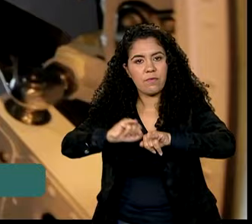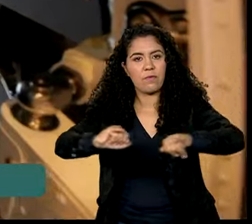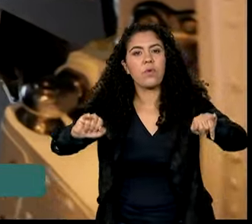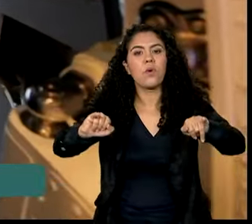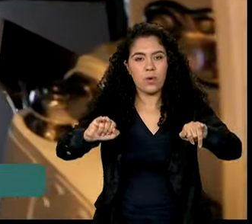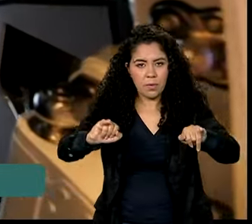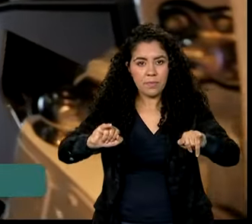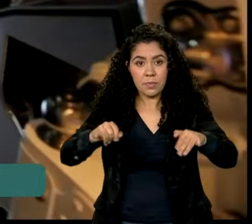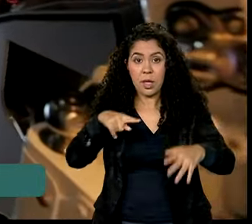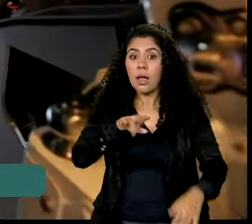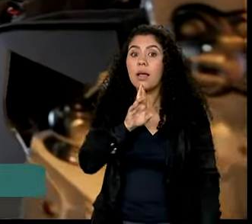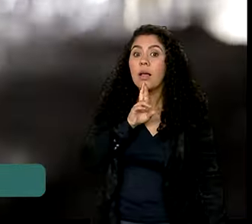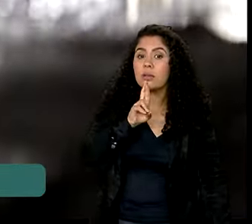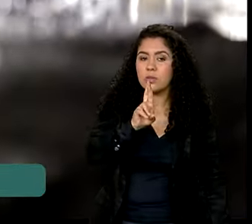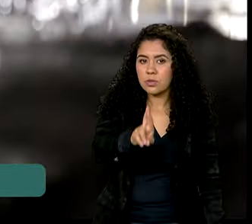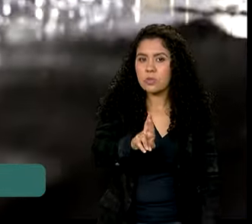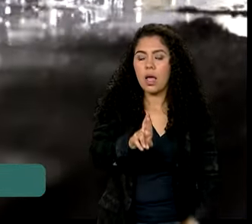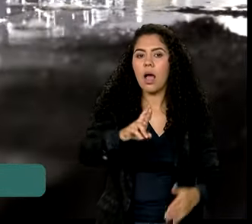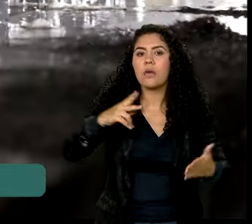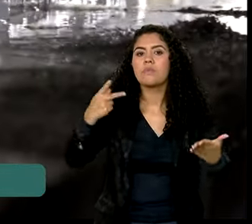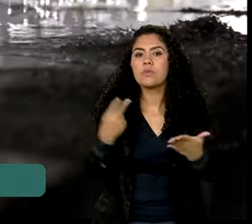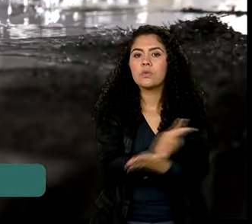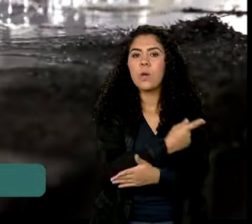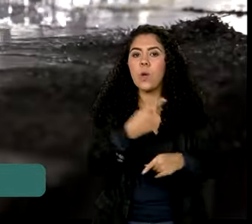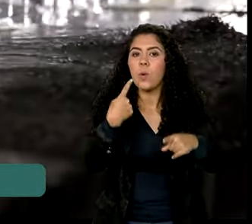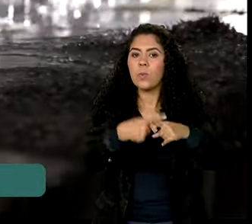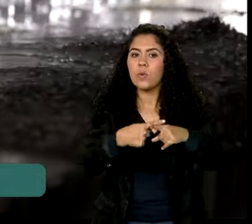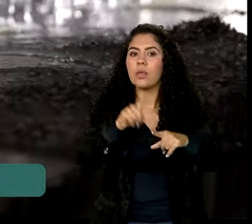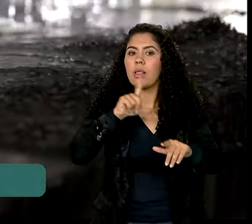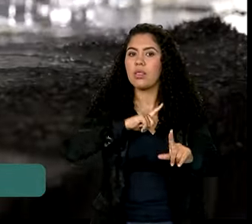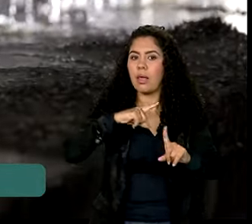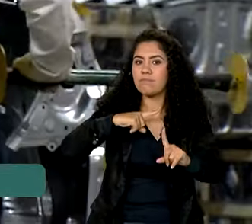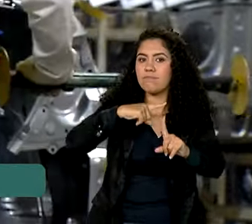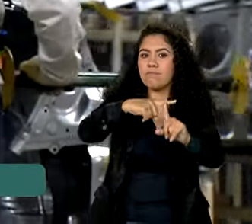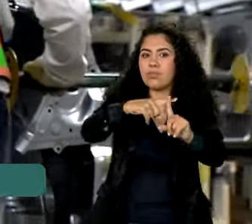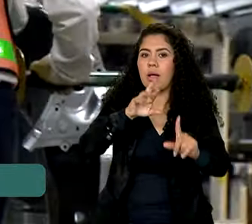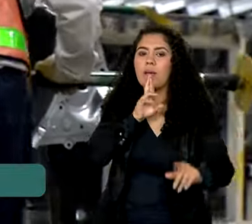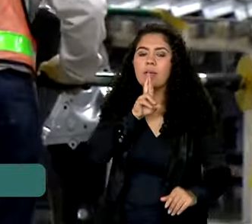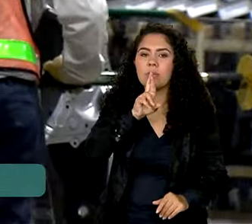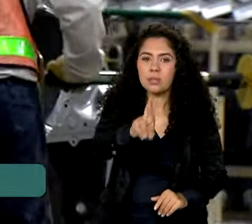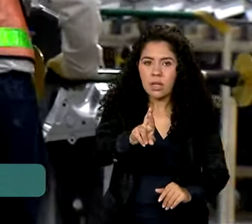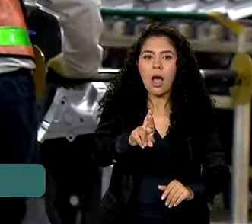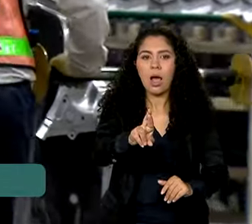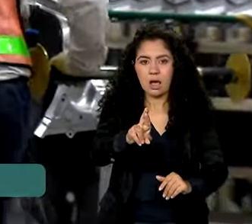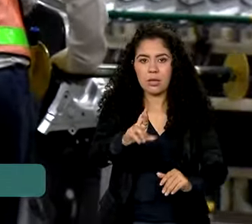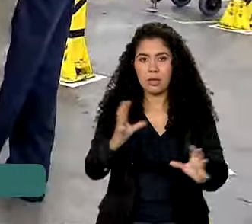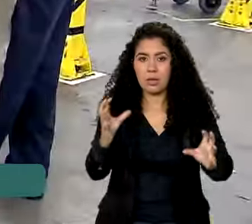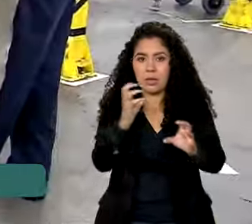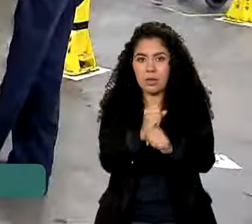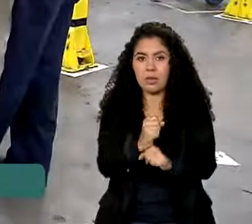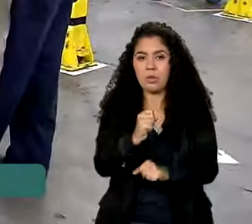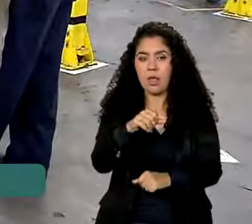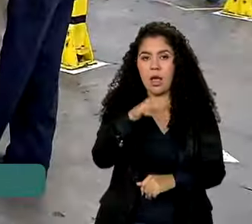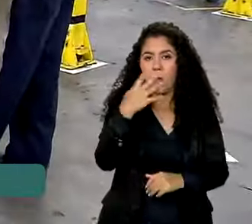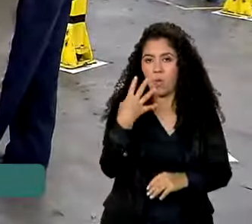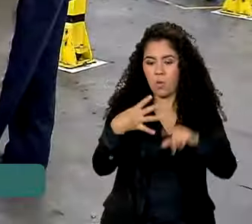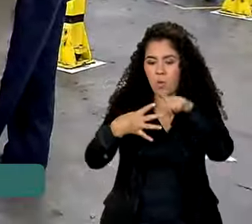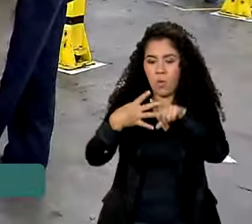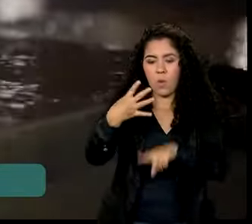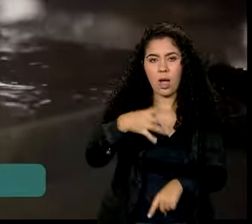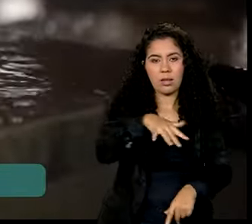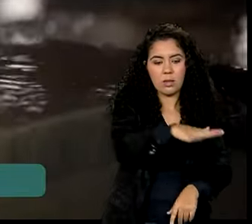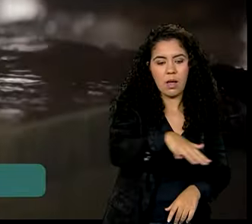Estatística. Esse resultado ocorreu porque houve saldo positivo em todas as quatro grandes categorias